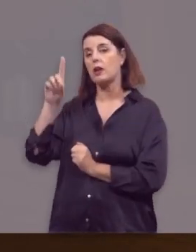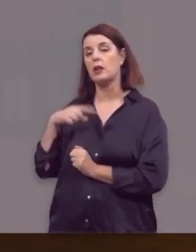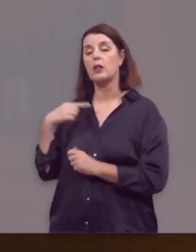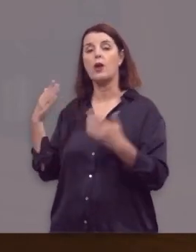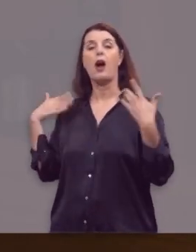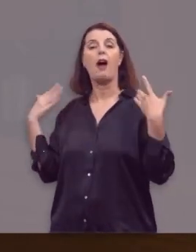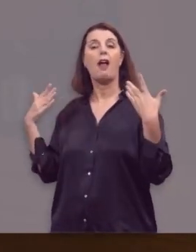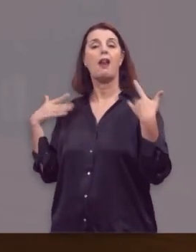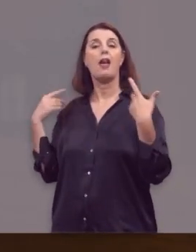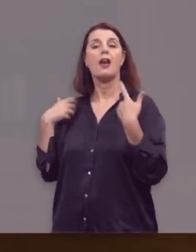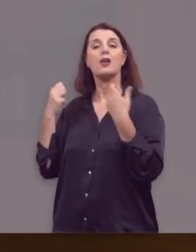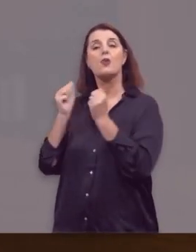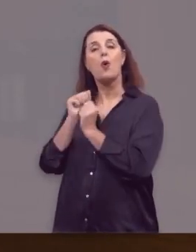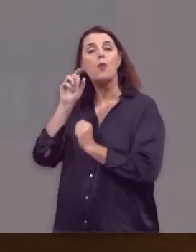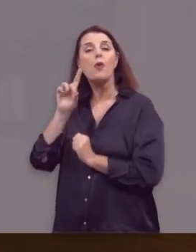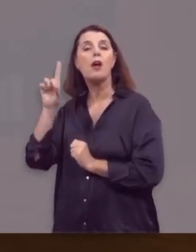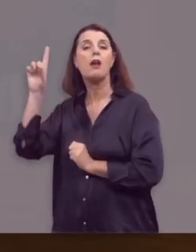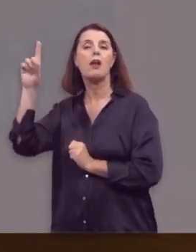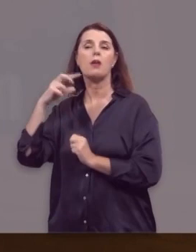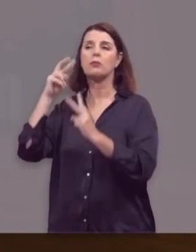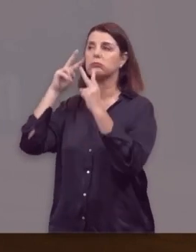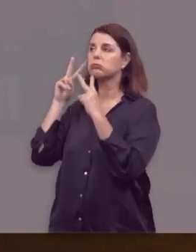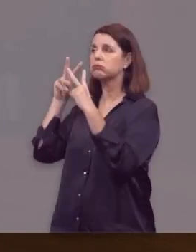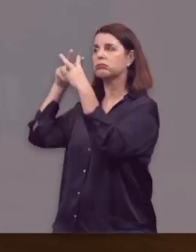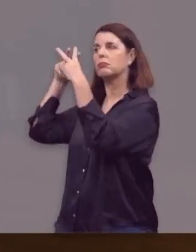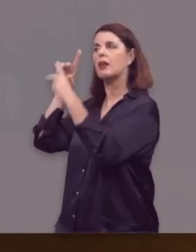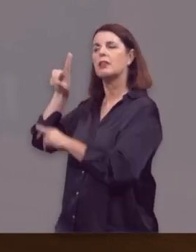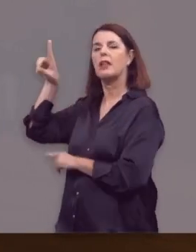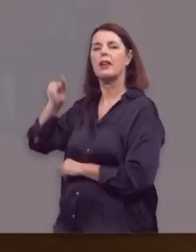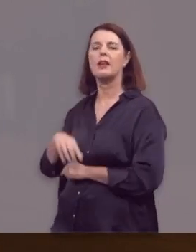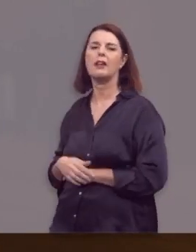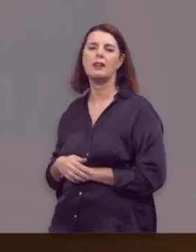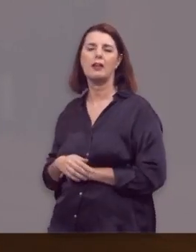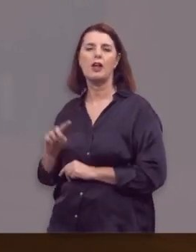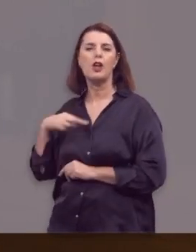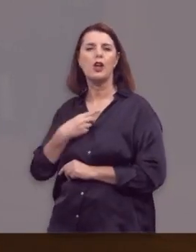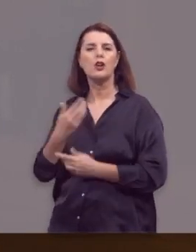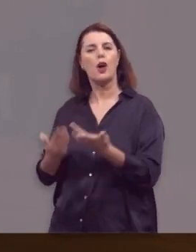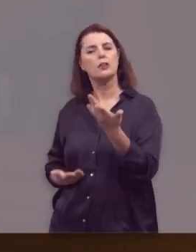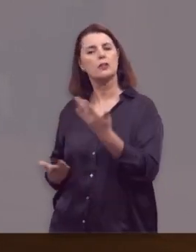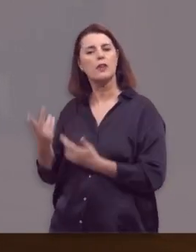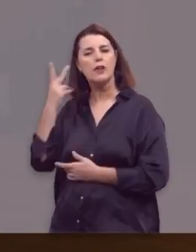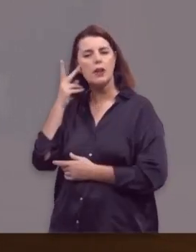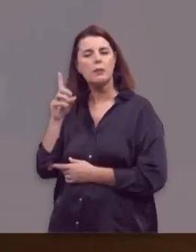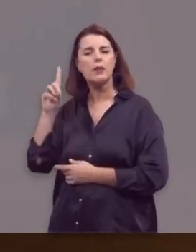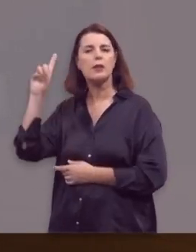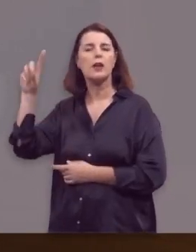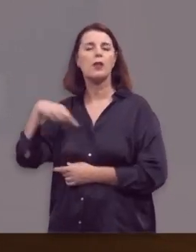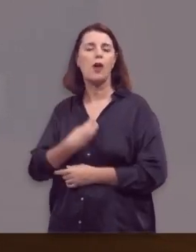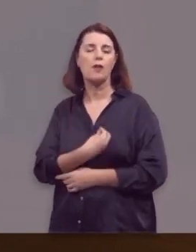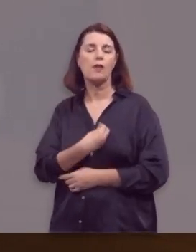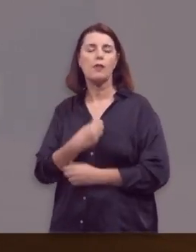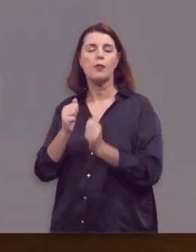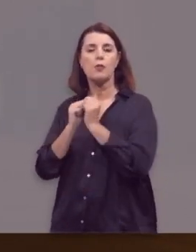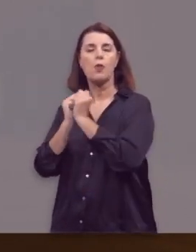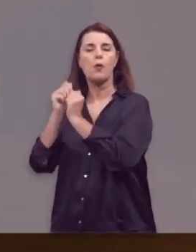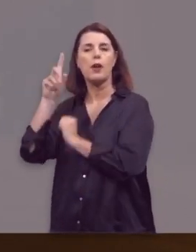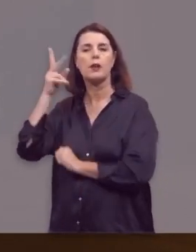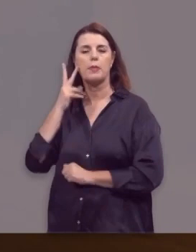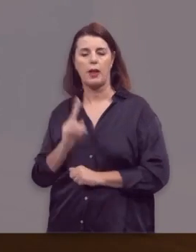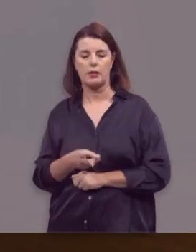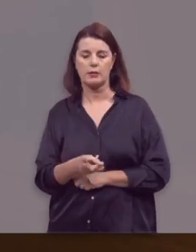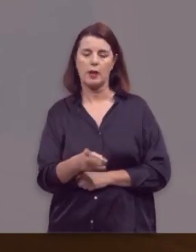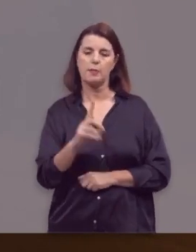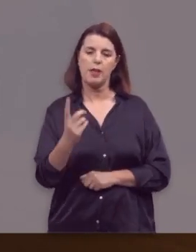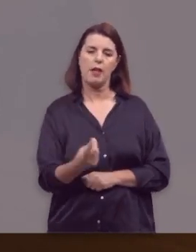nos deleitaremos nele e nós contemplaremos a sua face e nós serviremos a ele e nós viveremos com ele para sempre